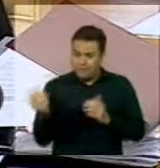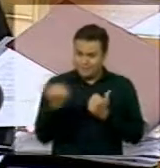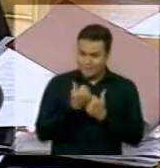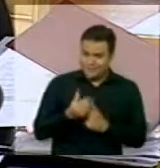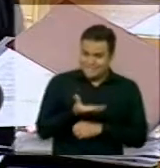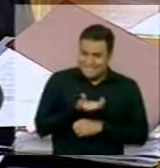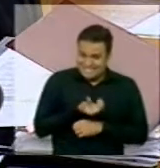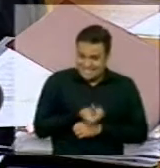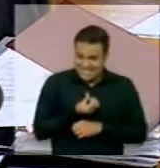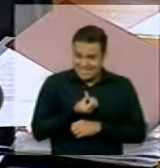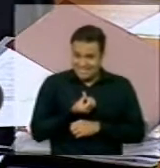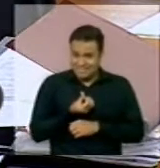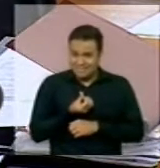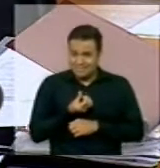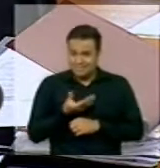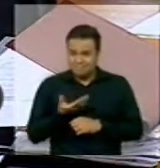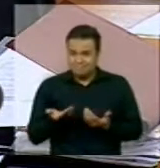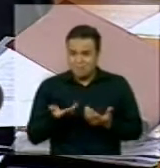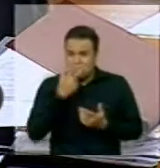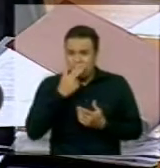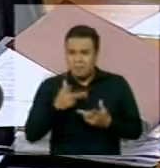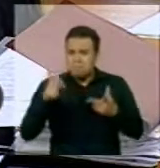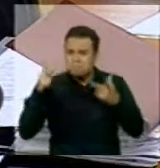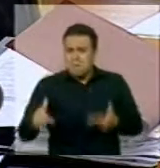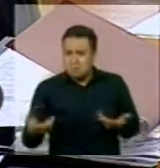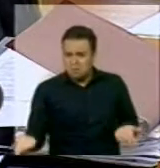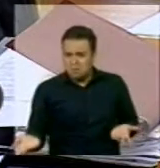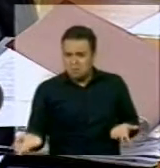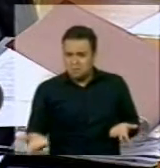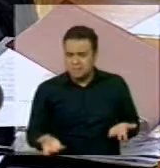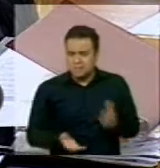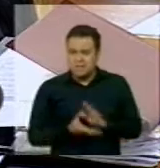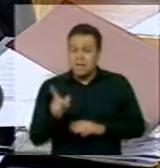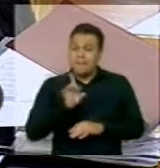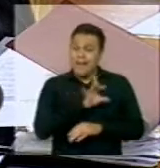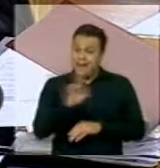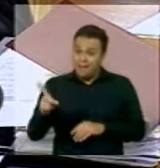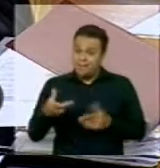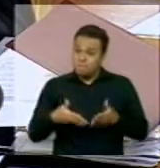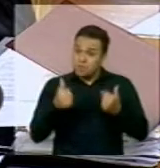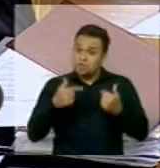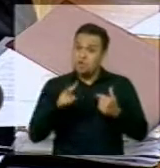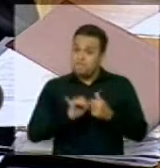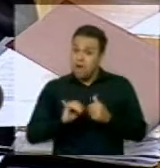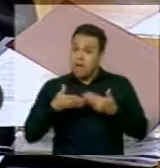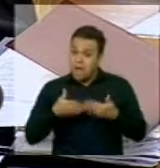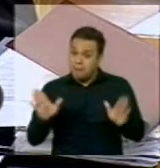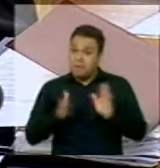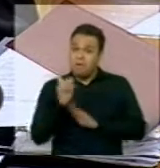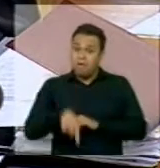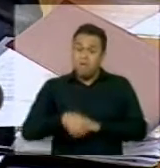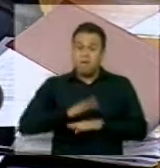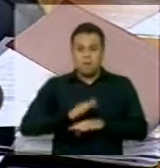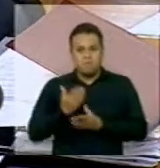por meia dúzia. E explico por quê. Ao invés de laudo, para cada pedido, vai ser aberto um